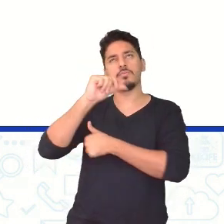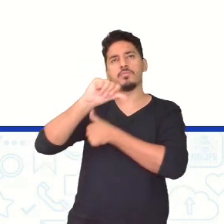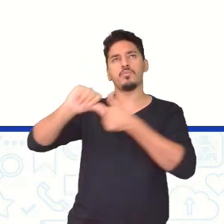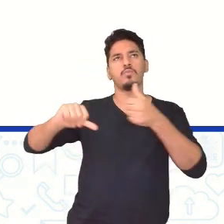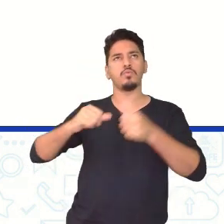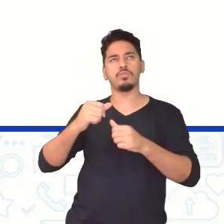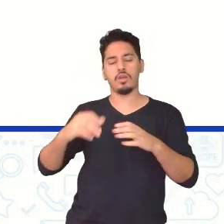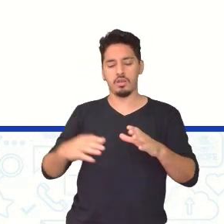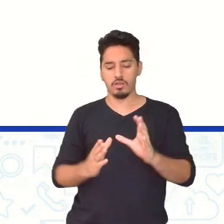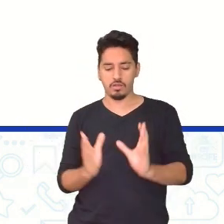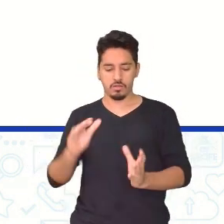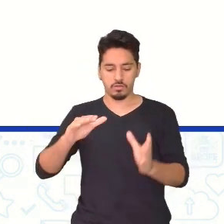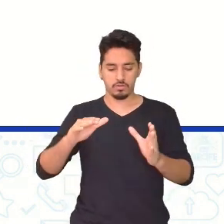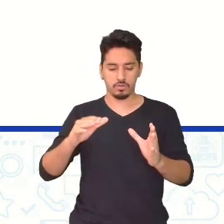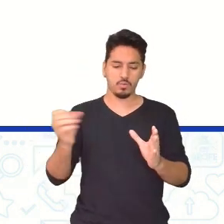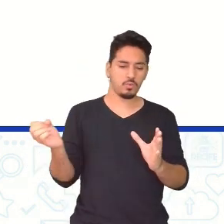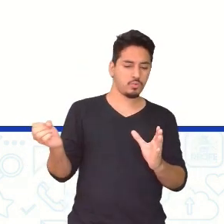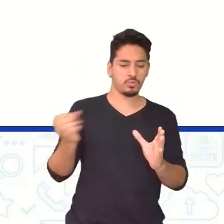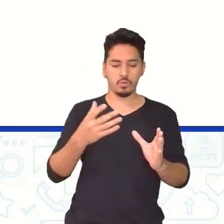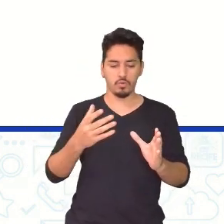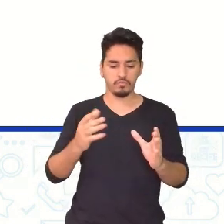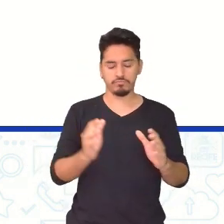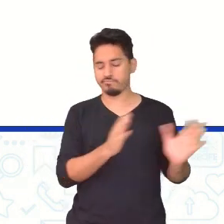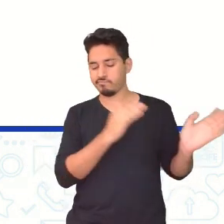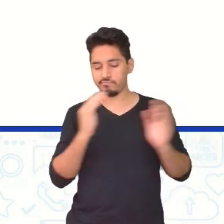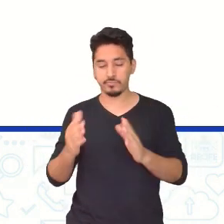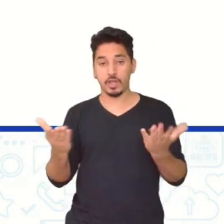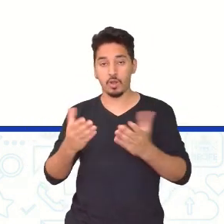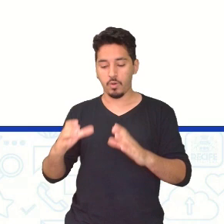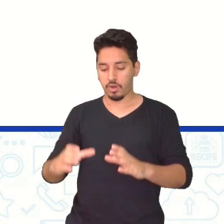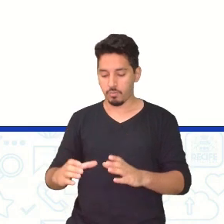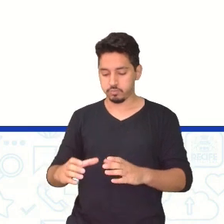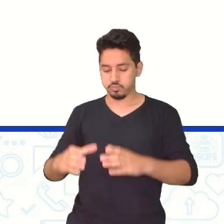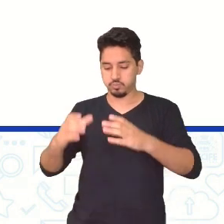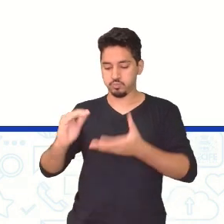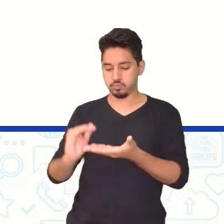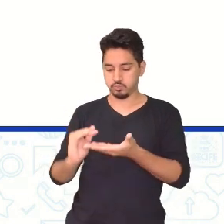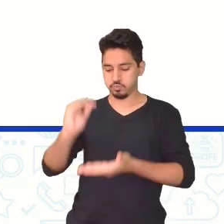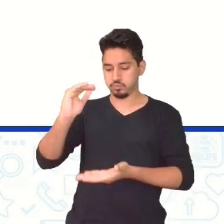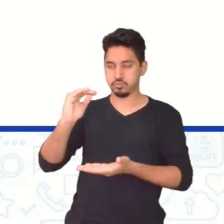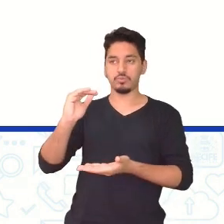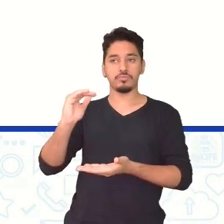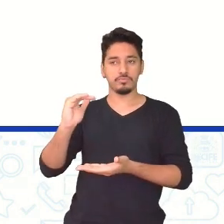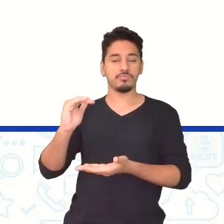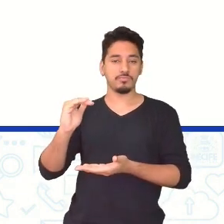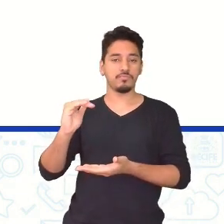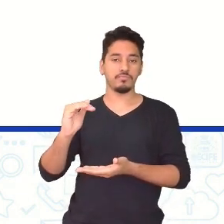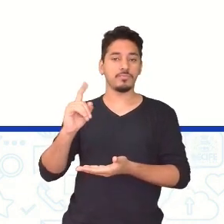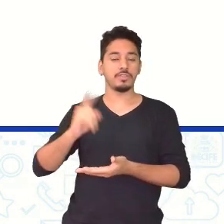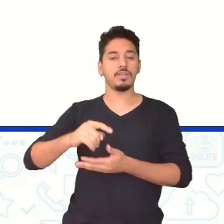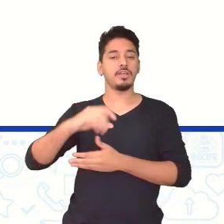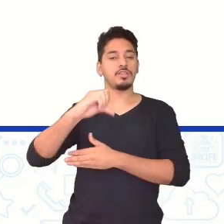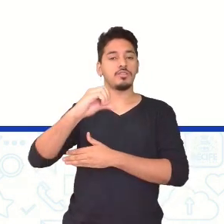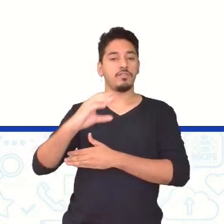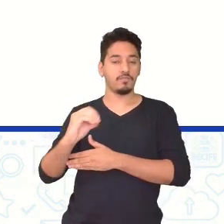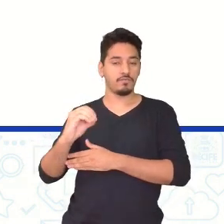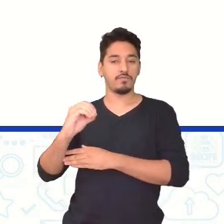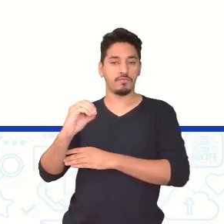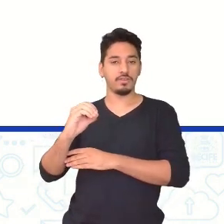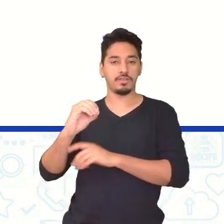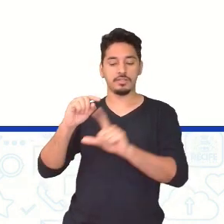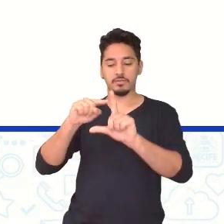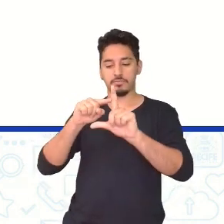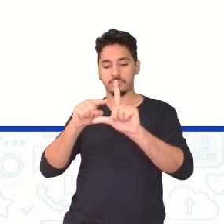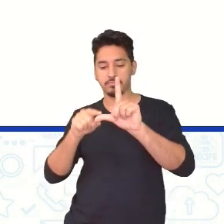produto, criando um novo padrão com formato de cilindro reto. Cilindro reto é aquele cilindro que forma 90 graus como sua